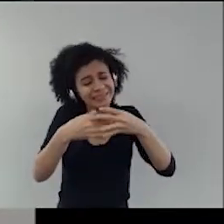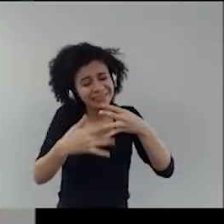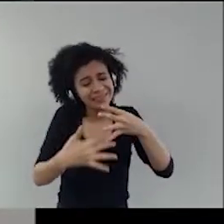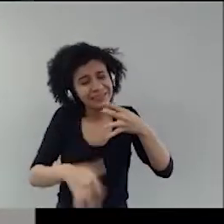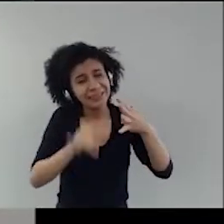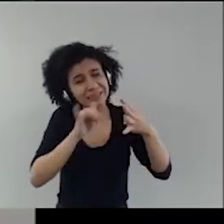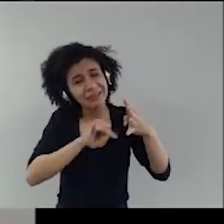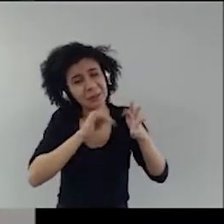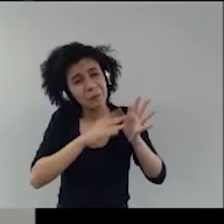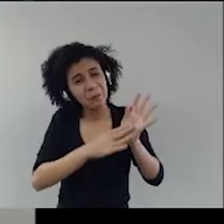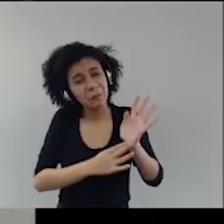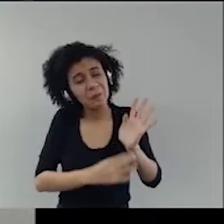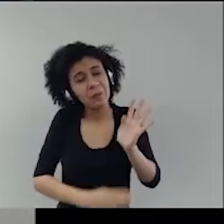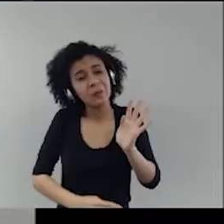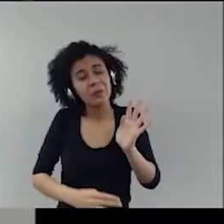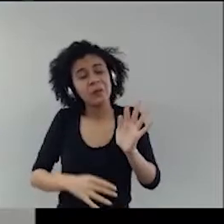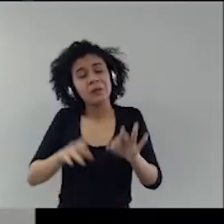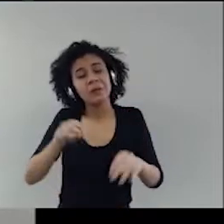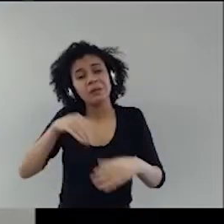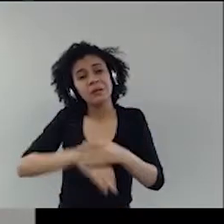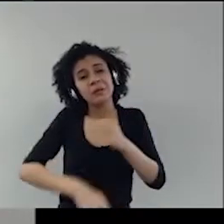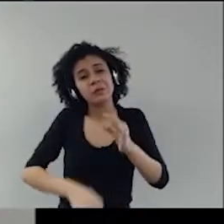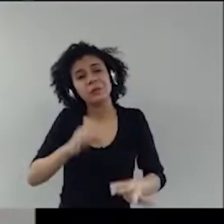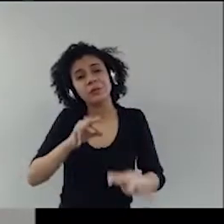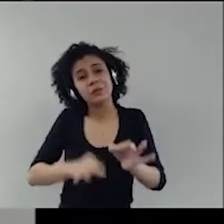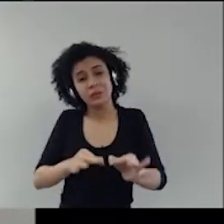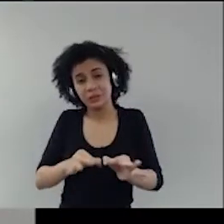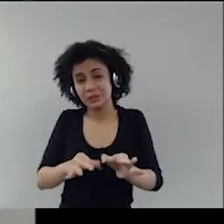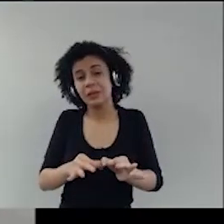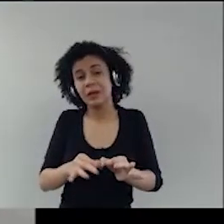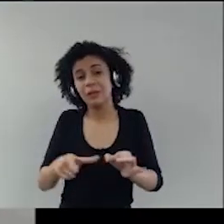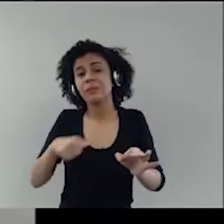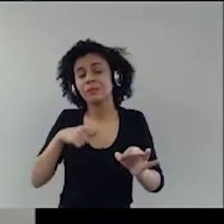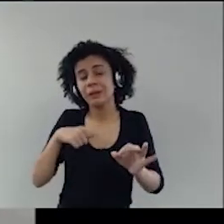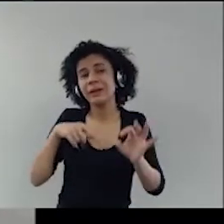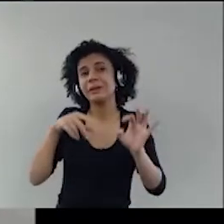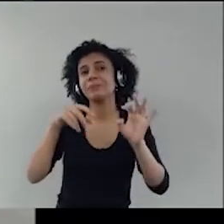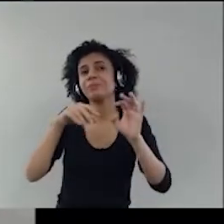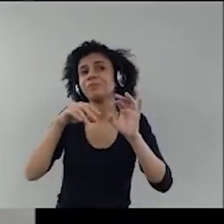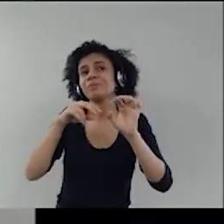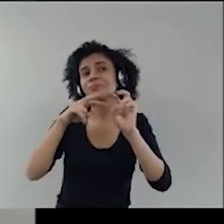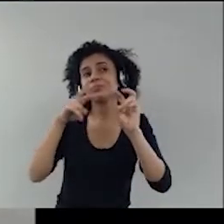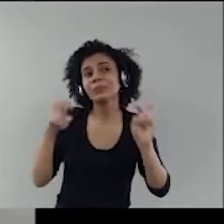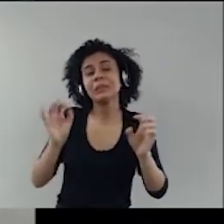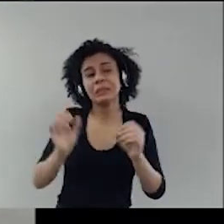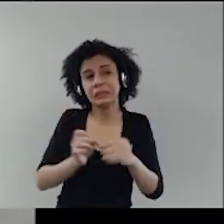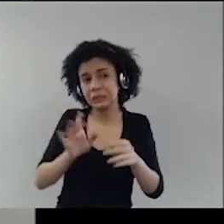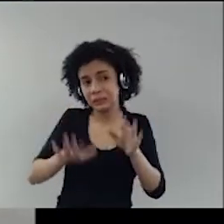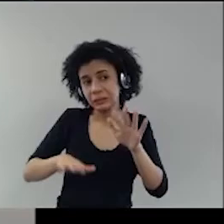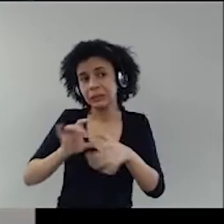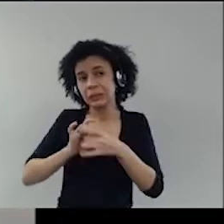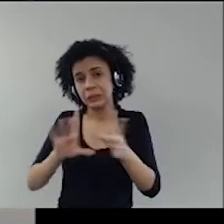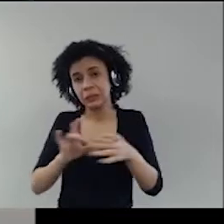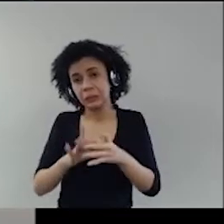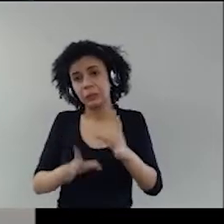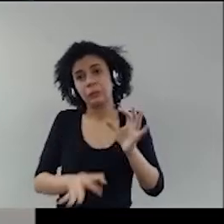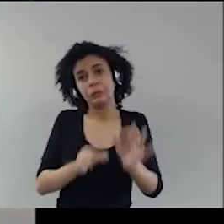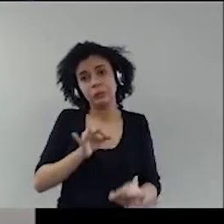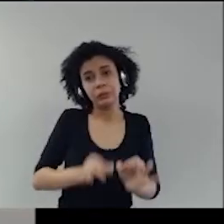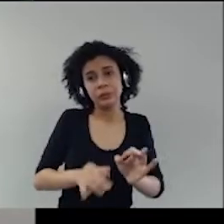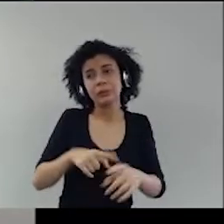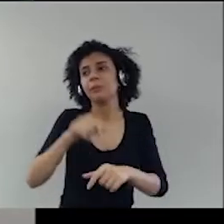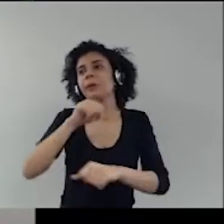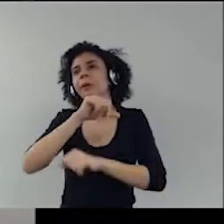exemplos de ações judiciais com liminares, diga-se de passagem, concedidas pela Justiça e reformadas